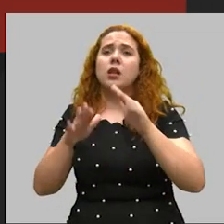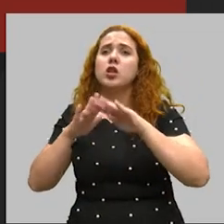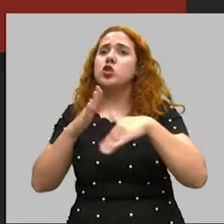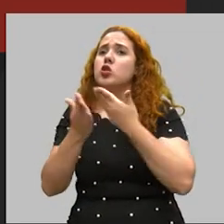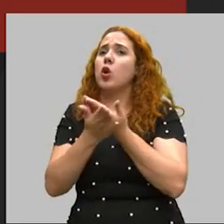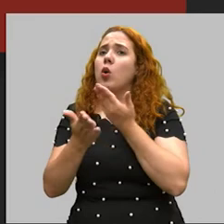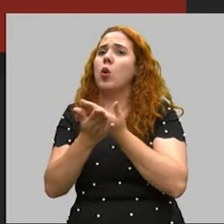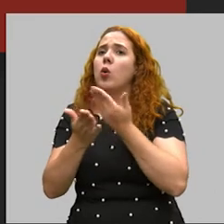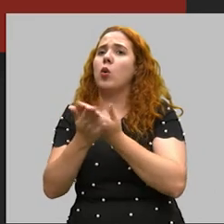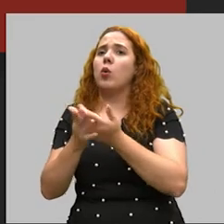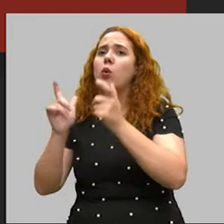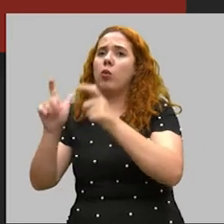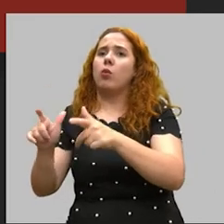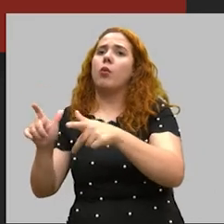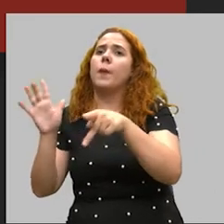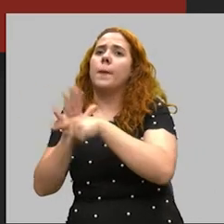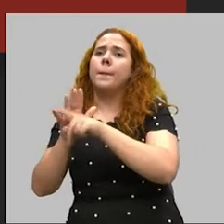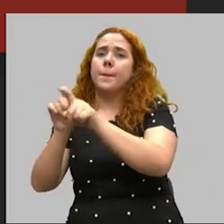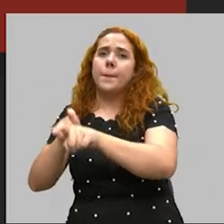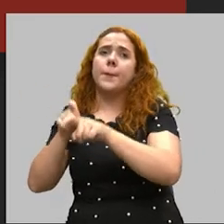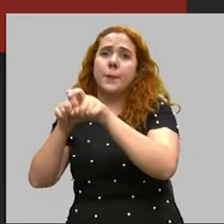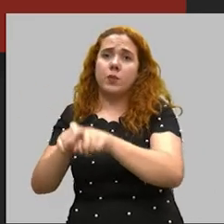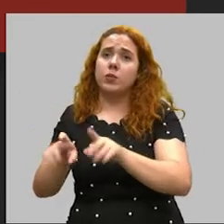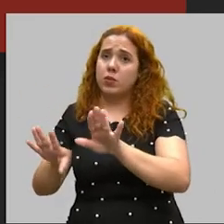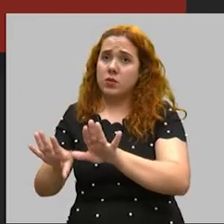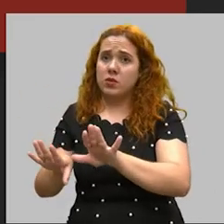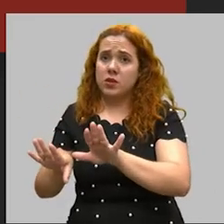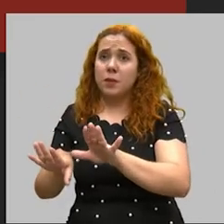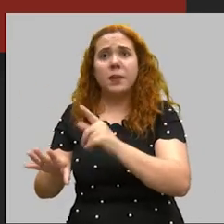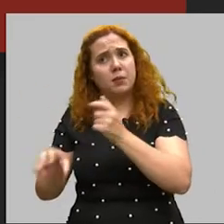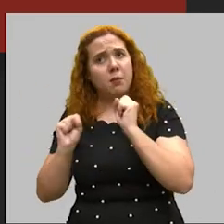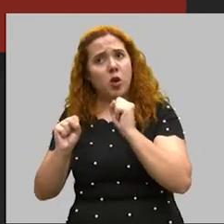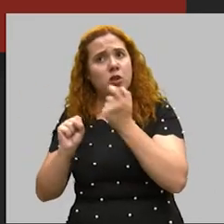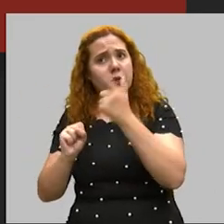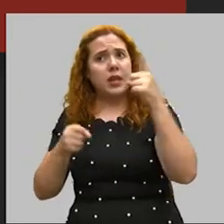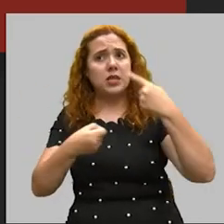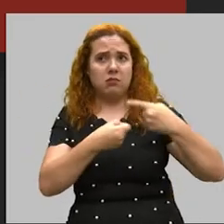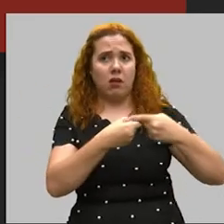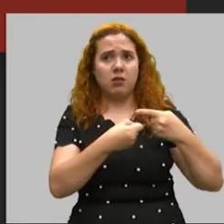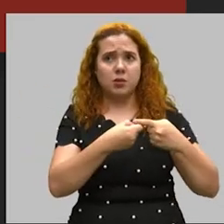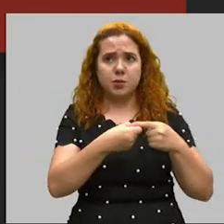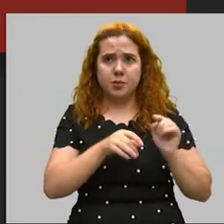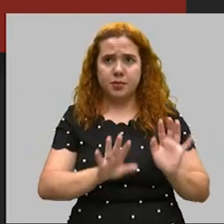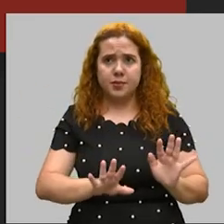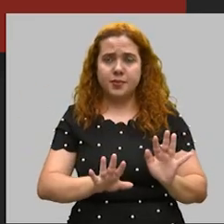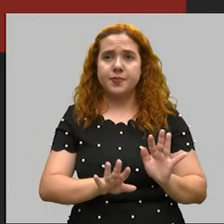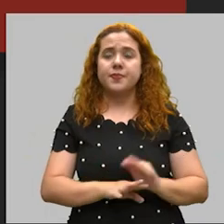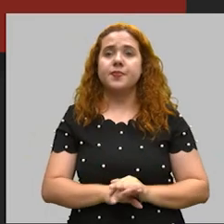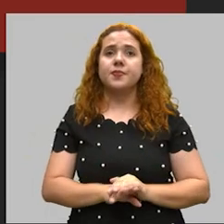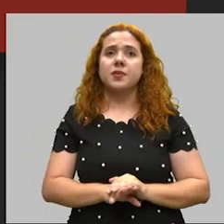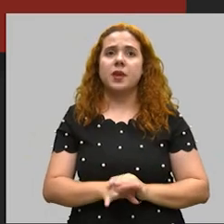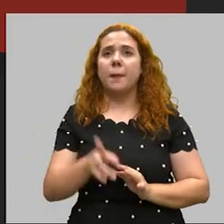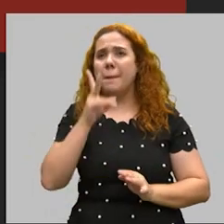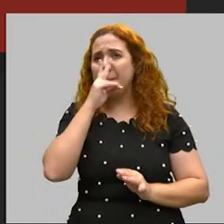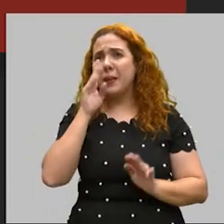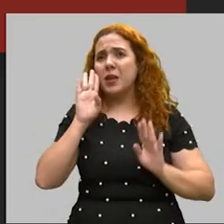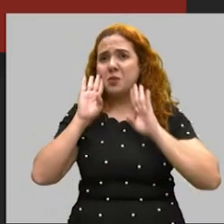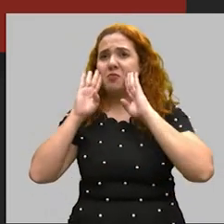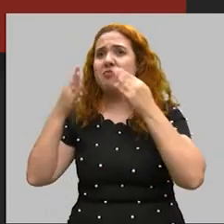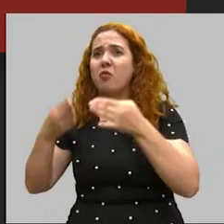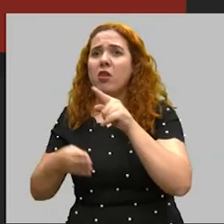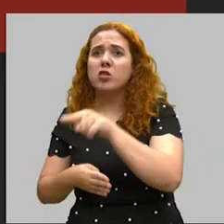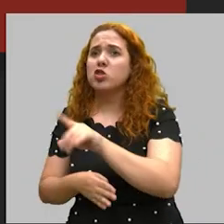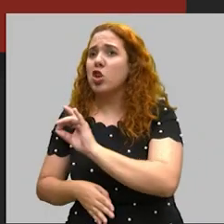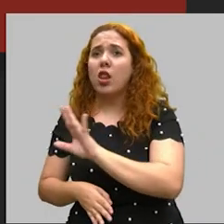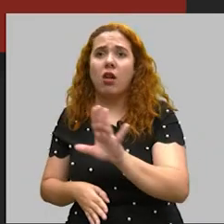apto para atender outras especificidades urbanas porque o que que acontece eh né que carece desse olhar específico do docente Porque então